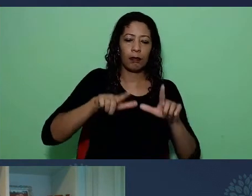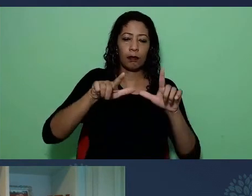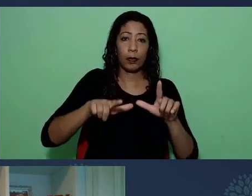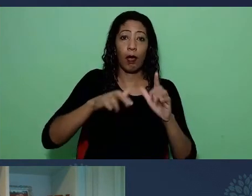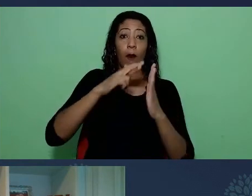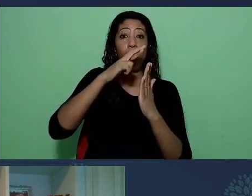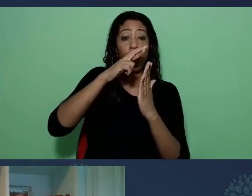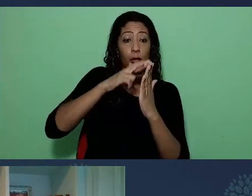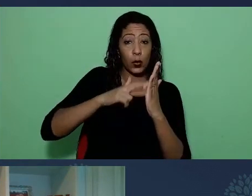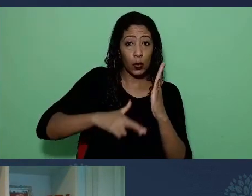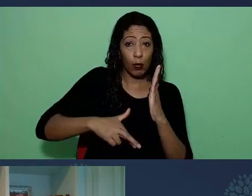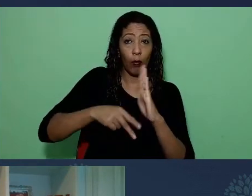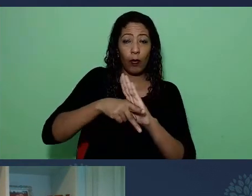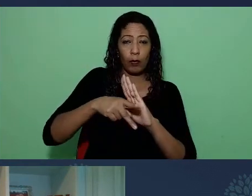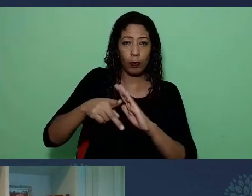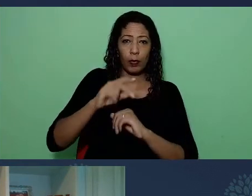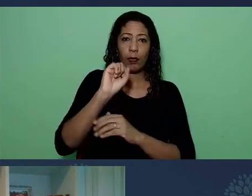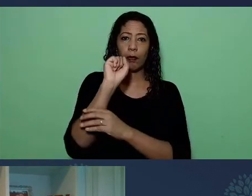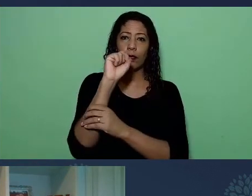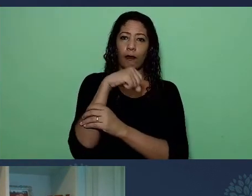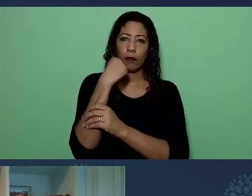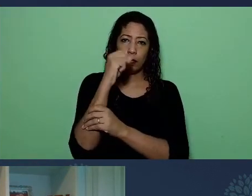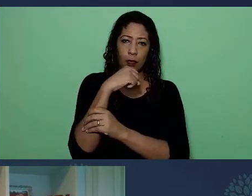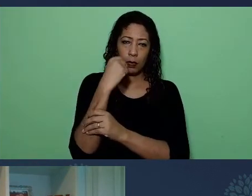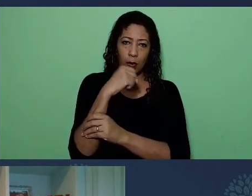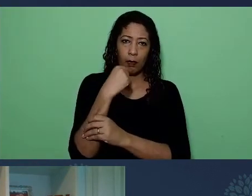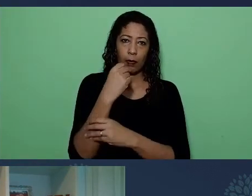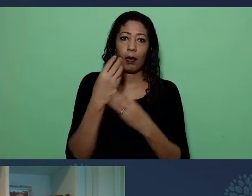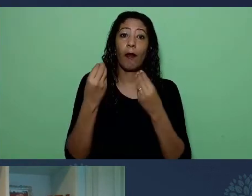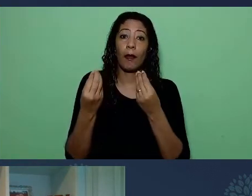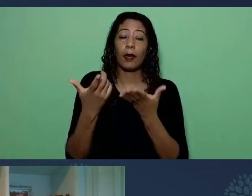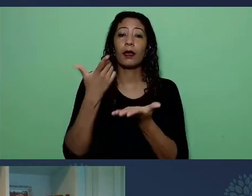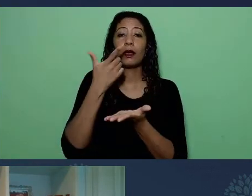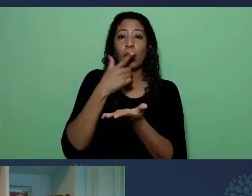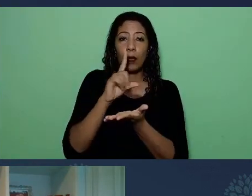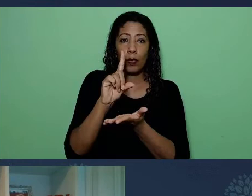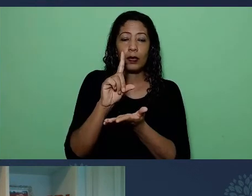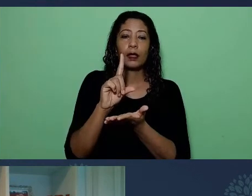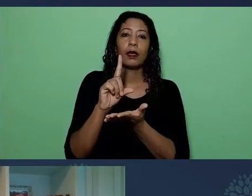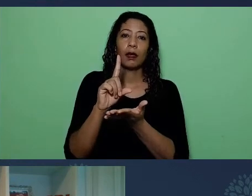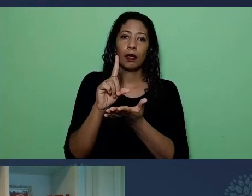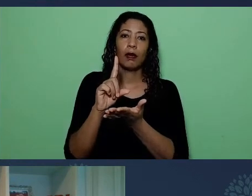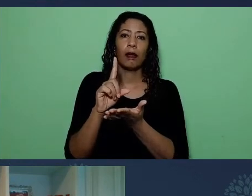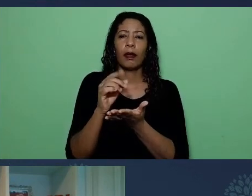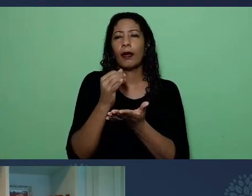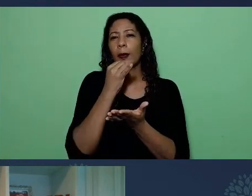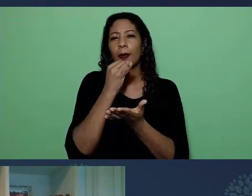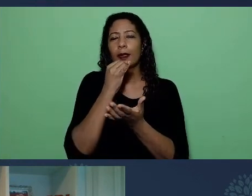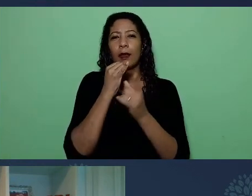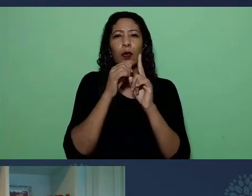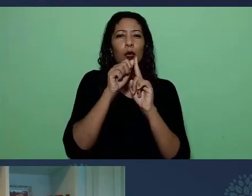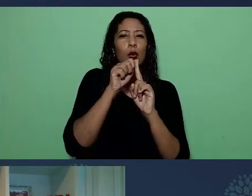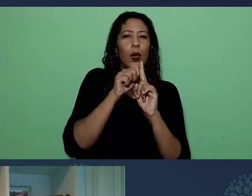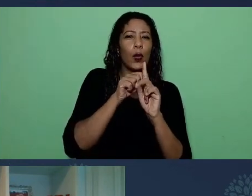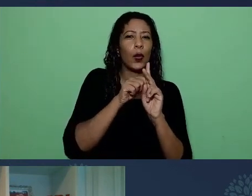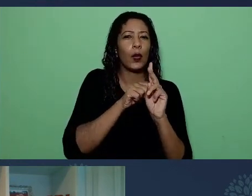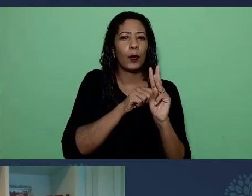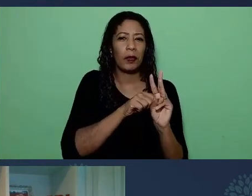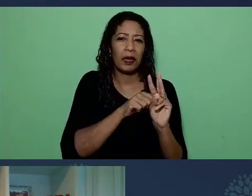relatório fisioterapêutico para que o paciente possa fazer esse acompanhamento durante 2, 3 meses. Pode